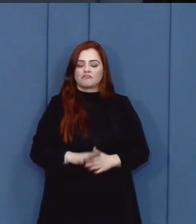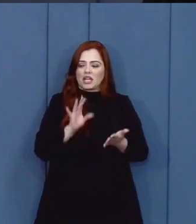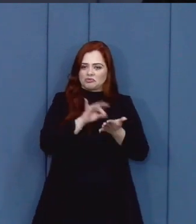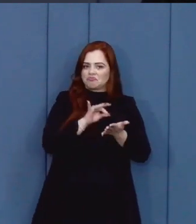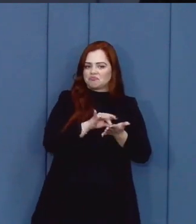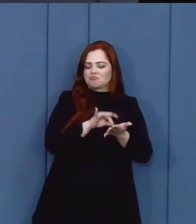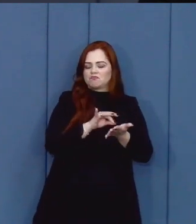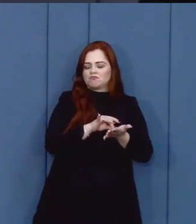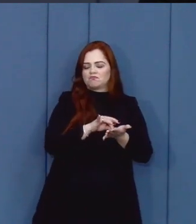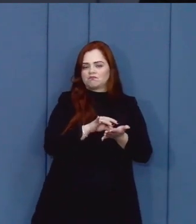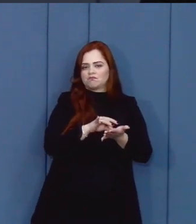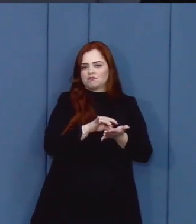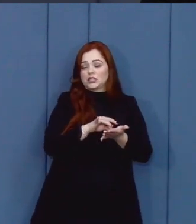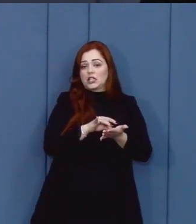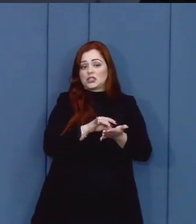realmente